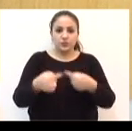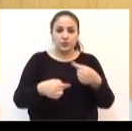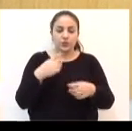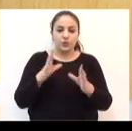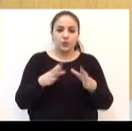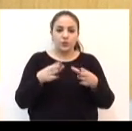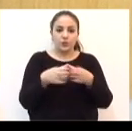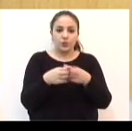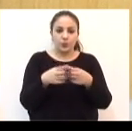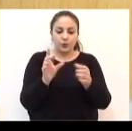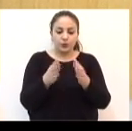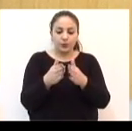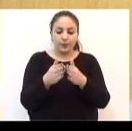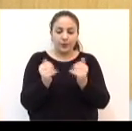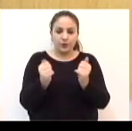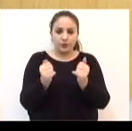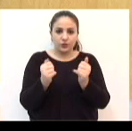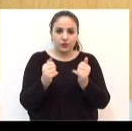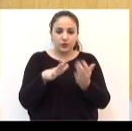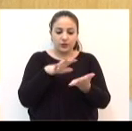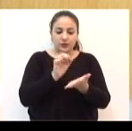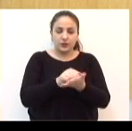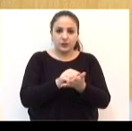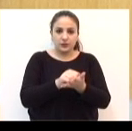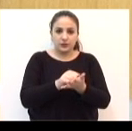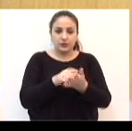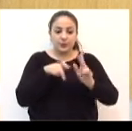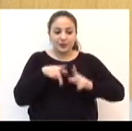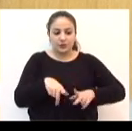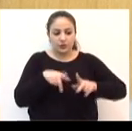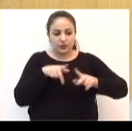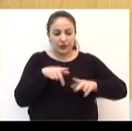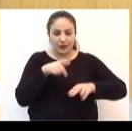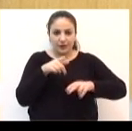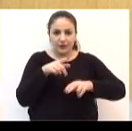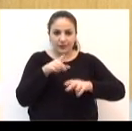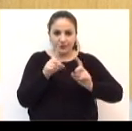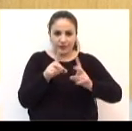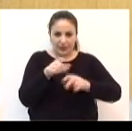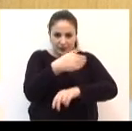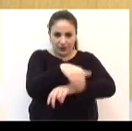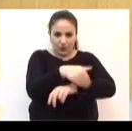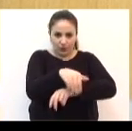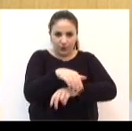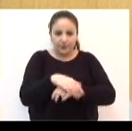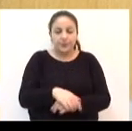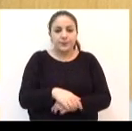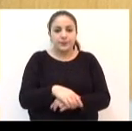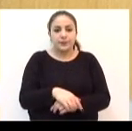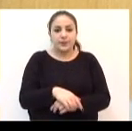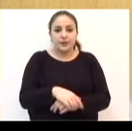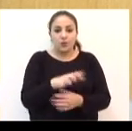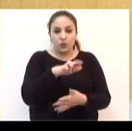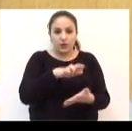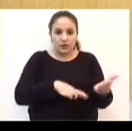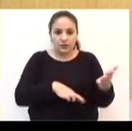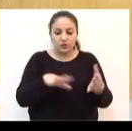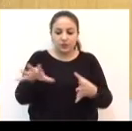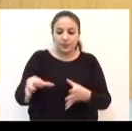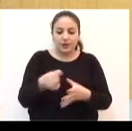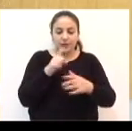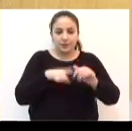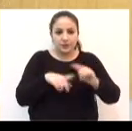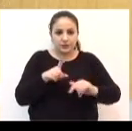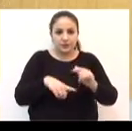grupo havia solicitado o cadastramento de ambulantes, a criação de um relatório das apreensões de mercadorias e